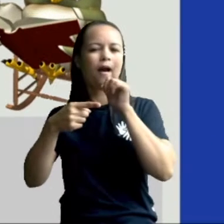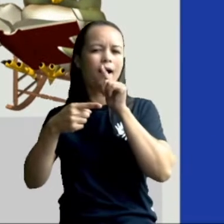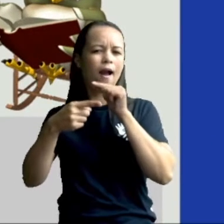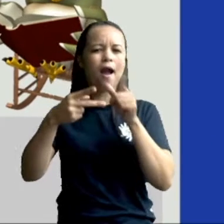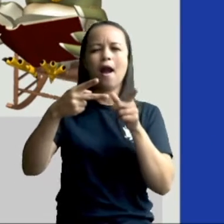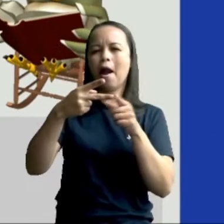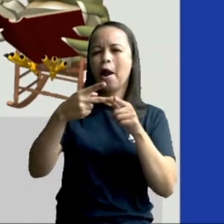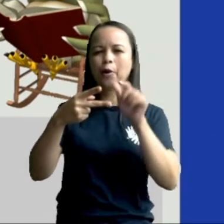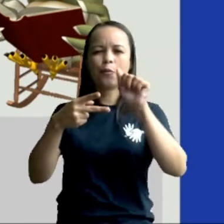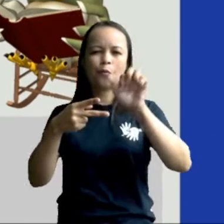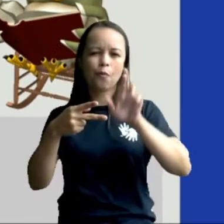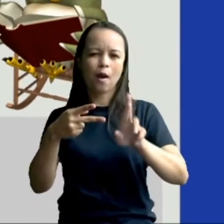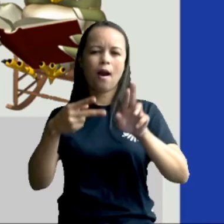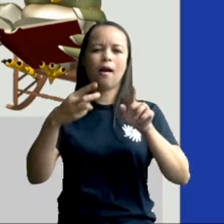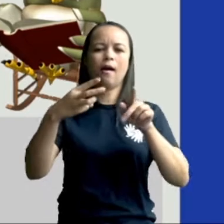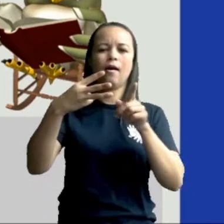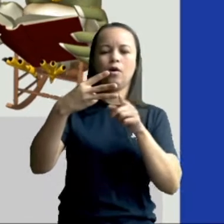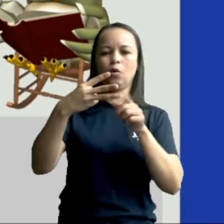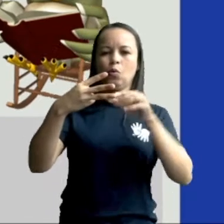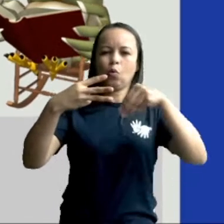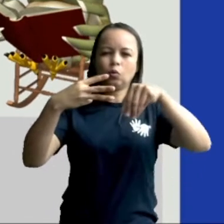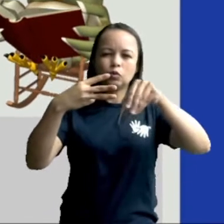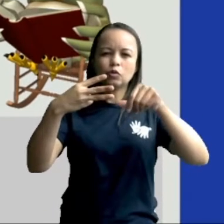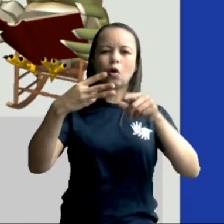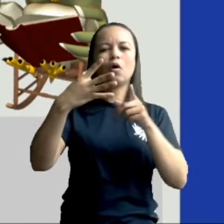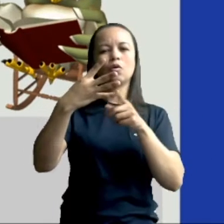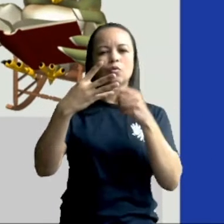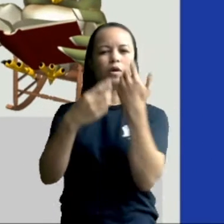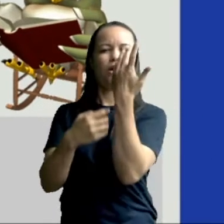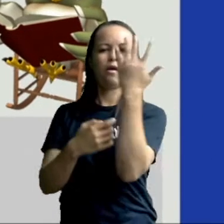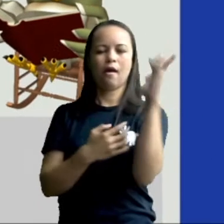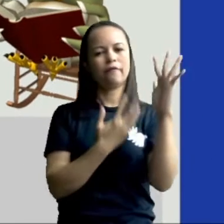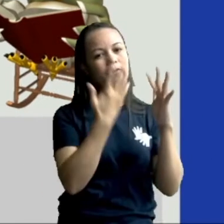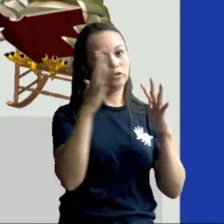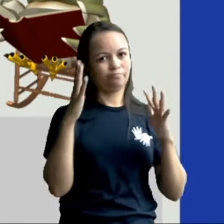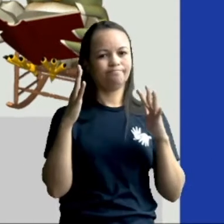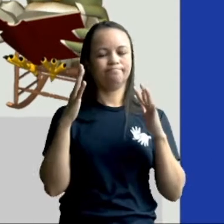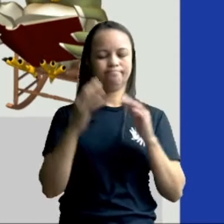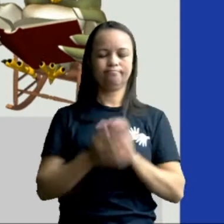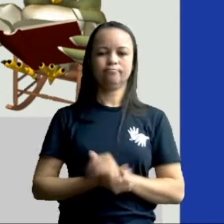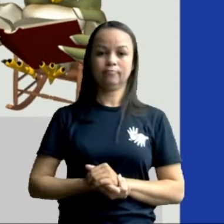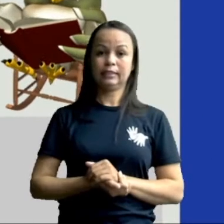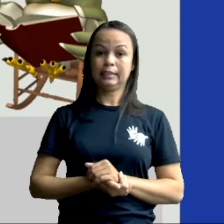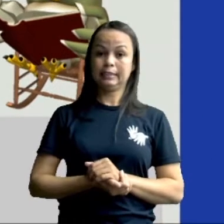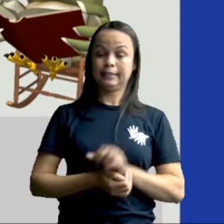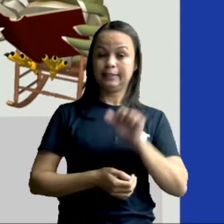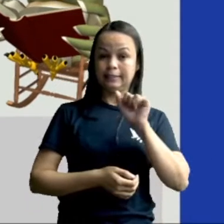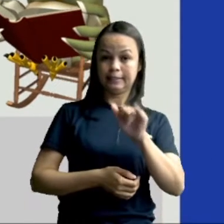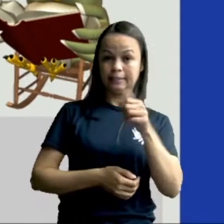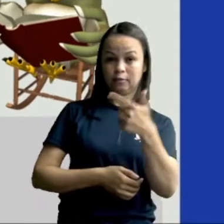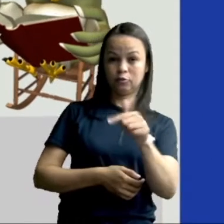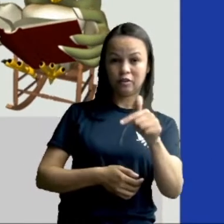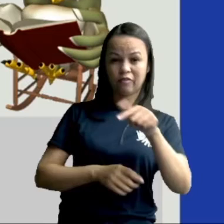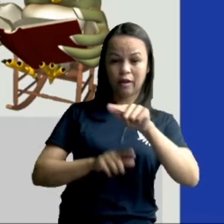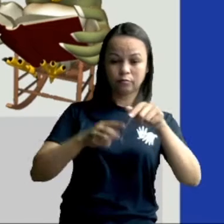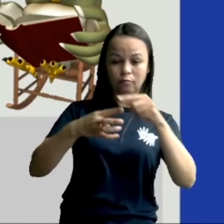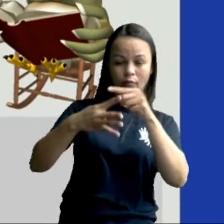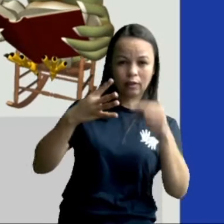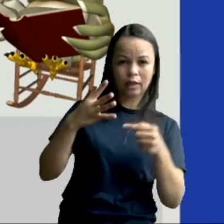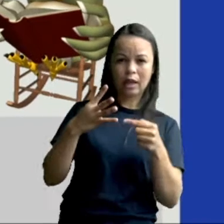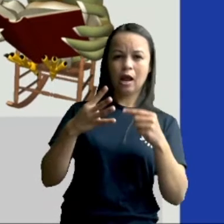ar, o solo e a vegetação. Sem eles, a nossa existência no